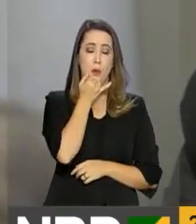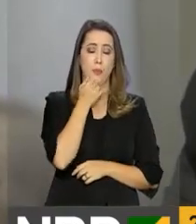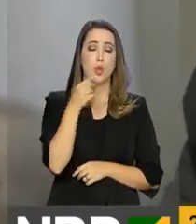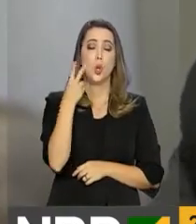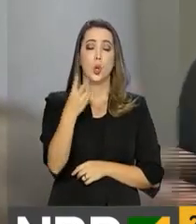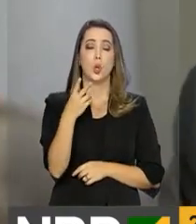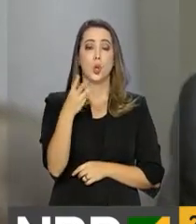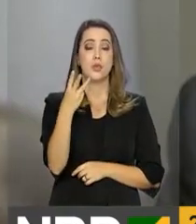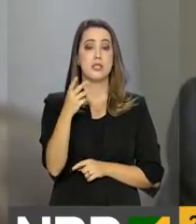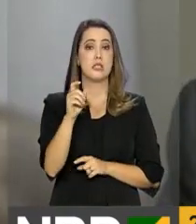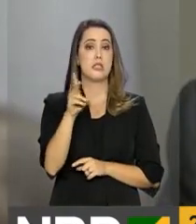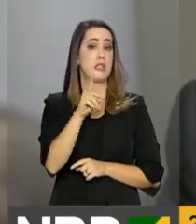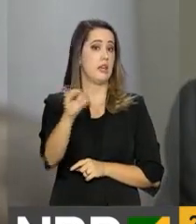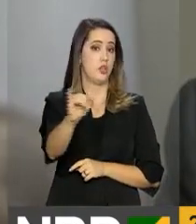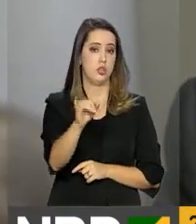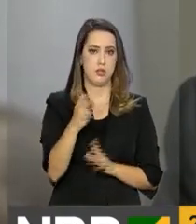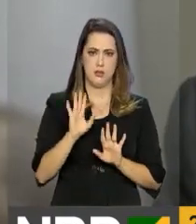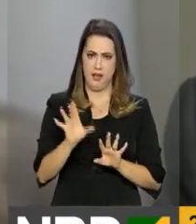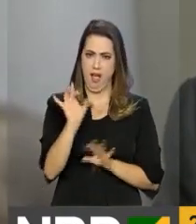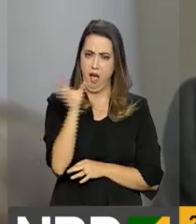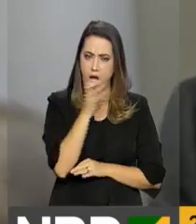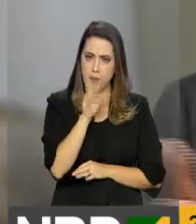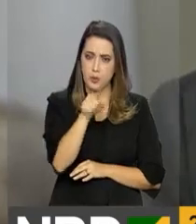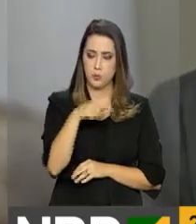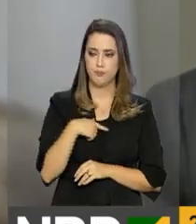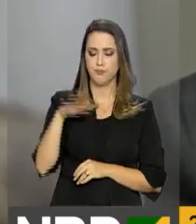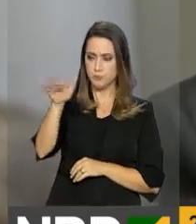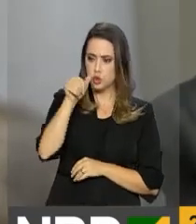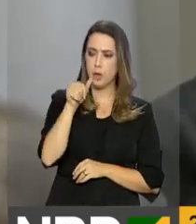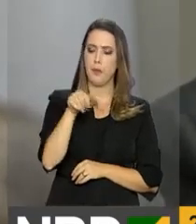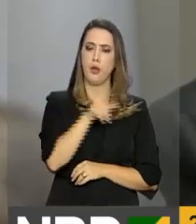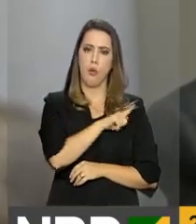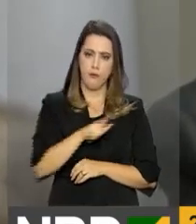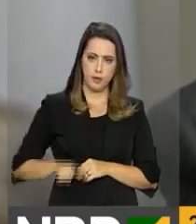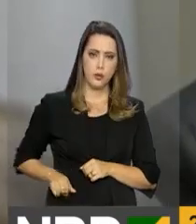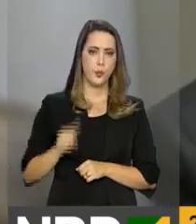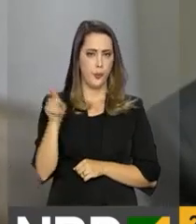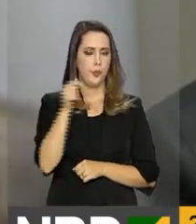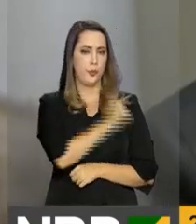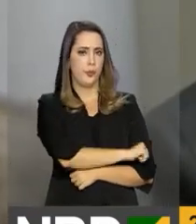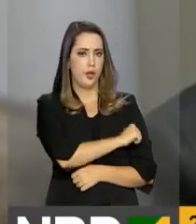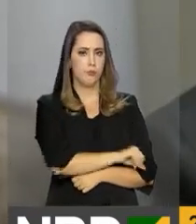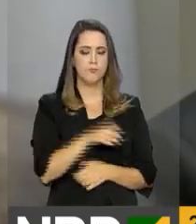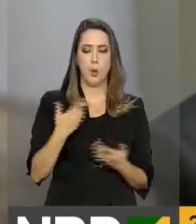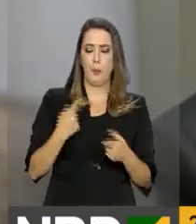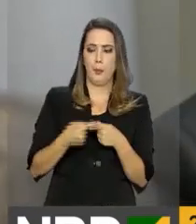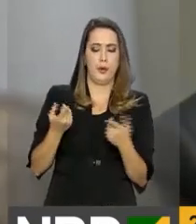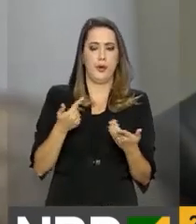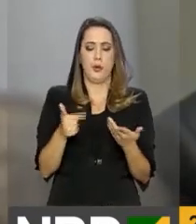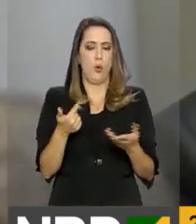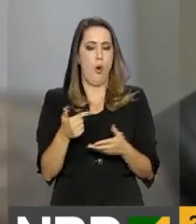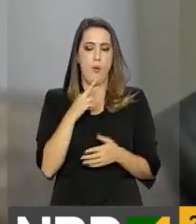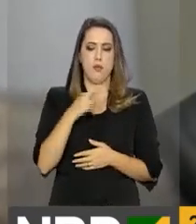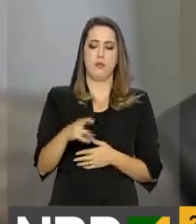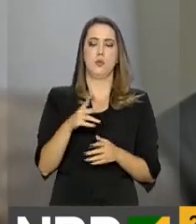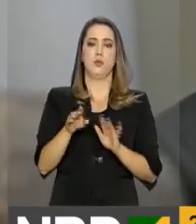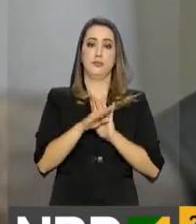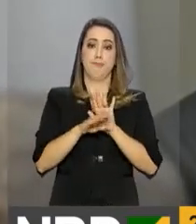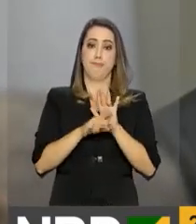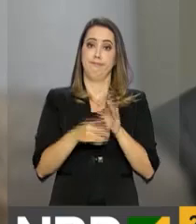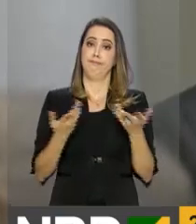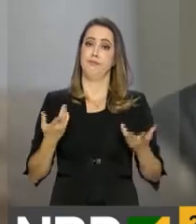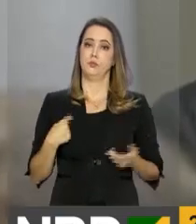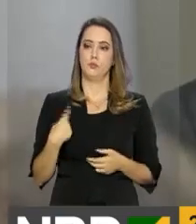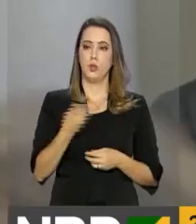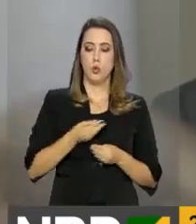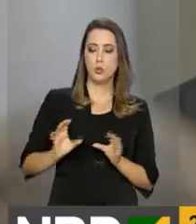Pezão, que estava angustiado com esse problema, porque não resolvia o problema da administração. Eu esclareço o seguinte, quando nós mandávamos